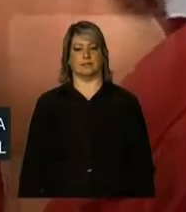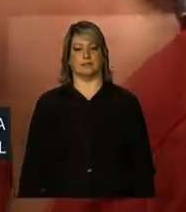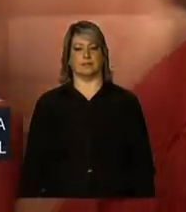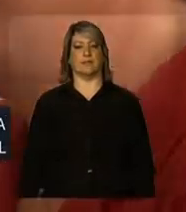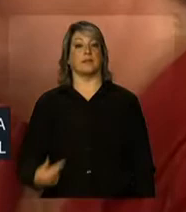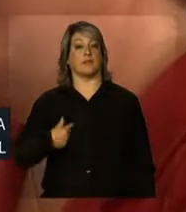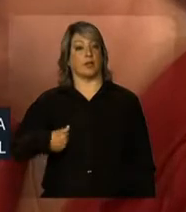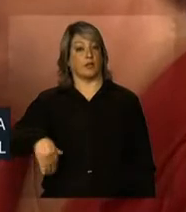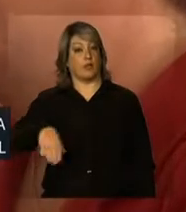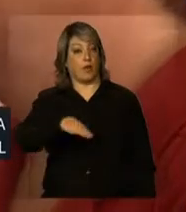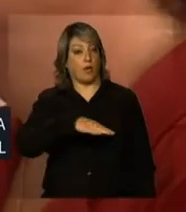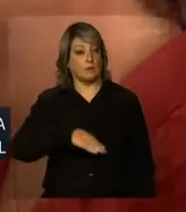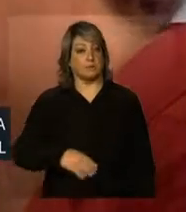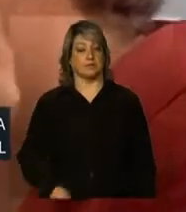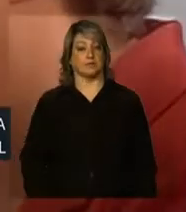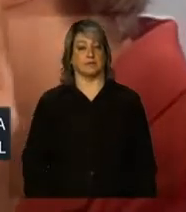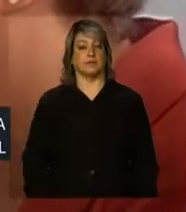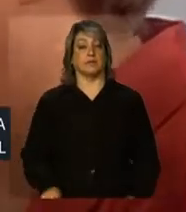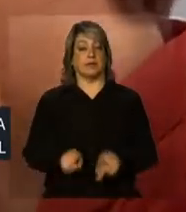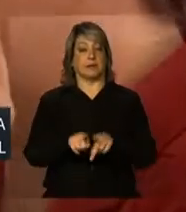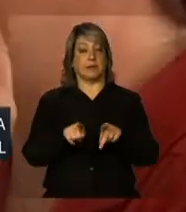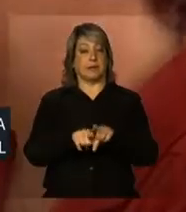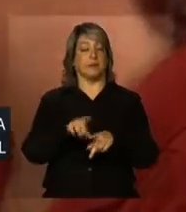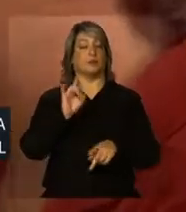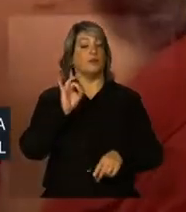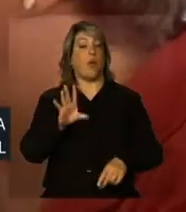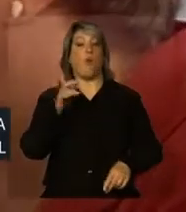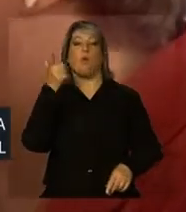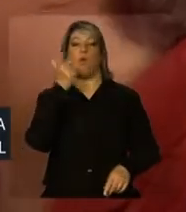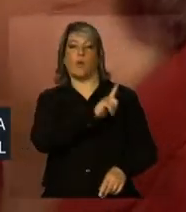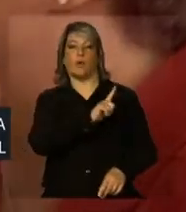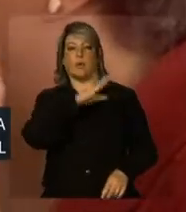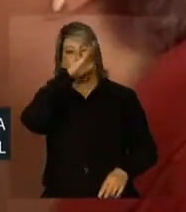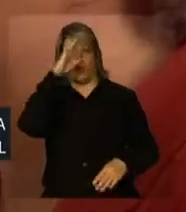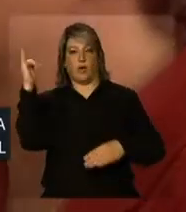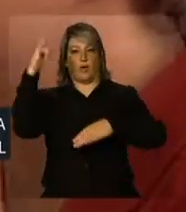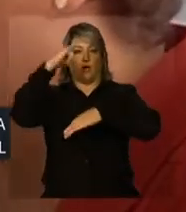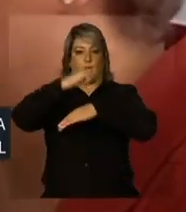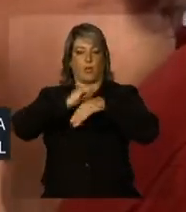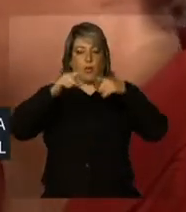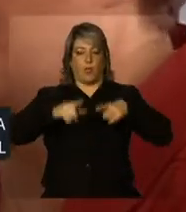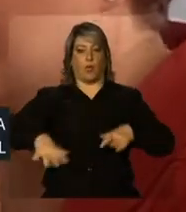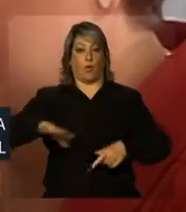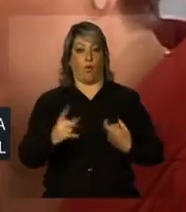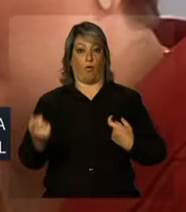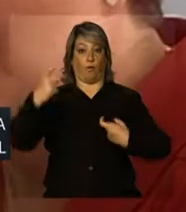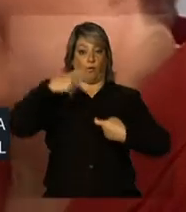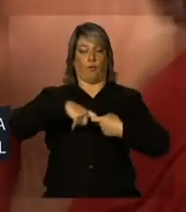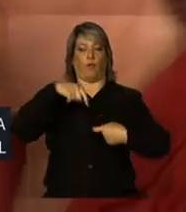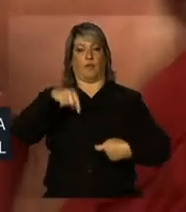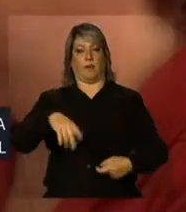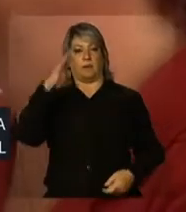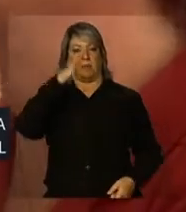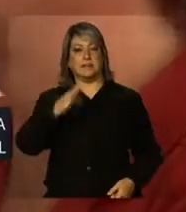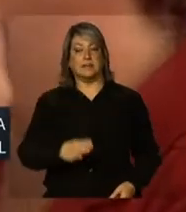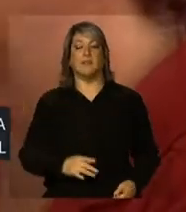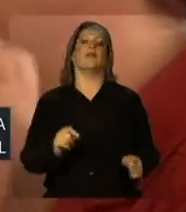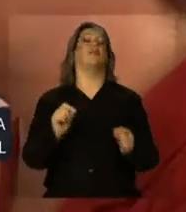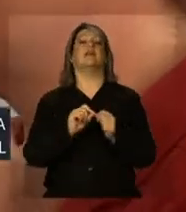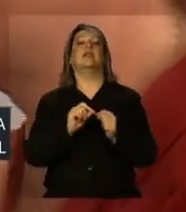Oi e a gente só consegue aviação Regional de volta no brasil